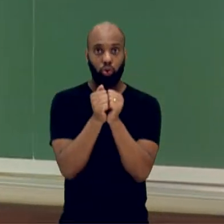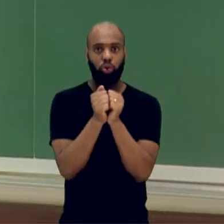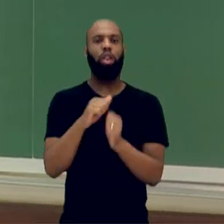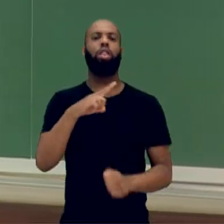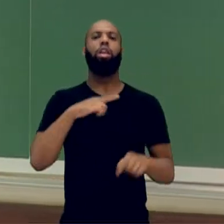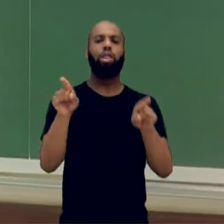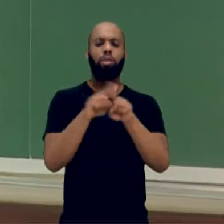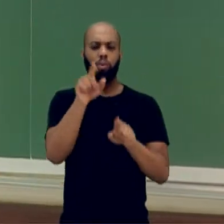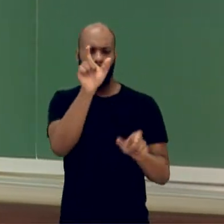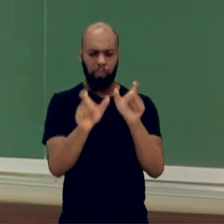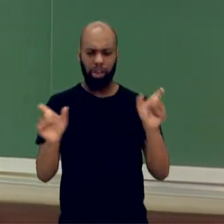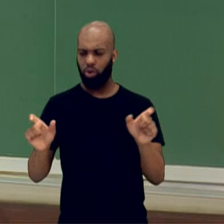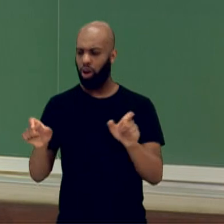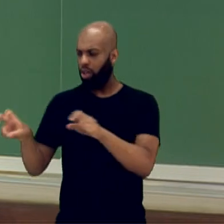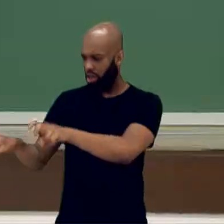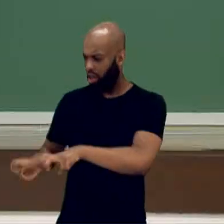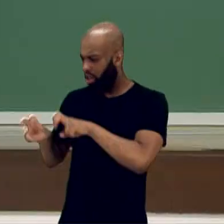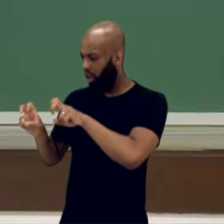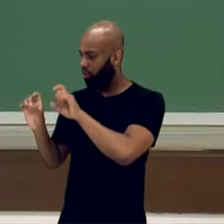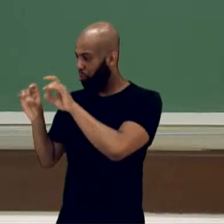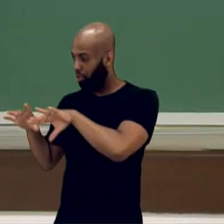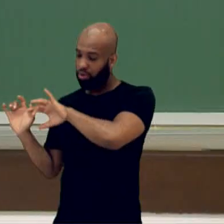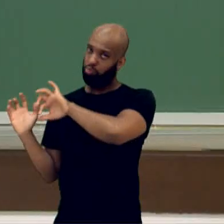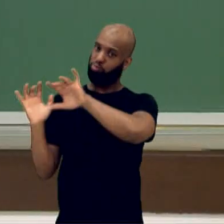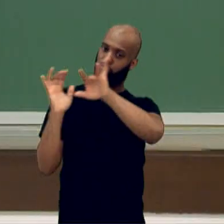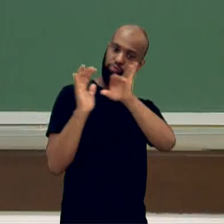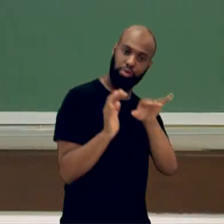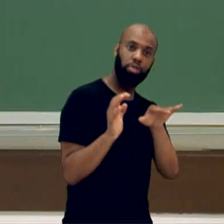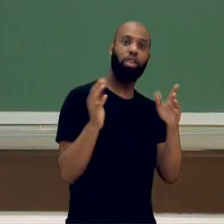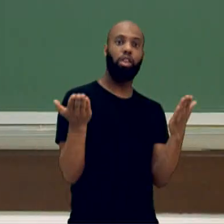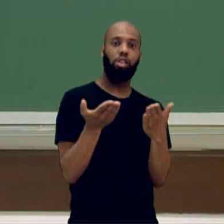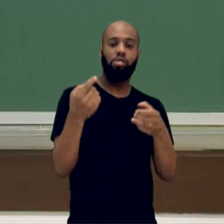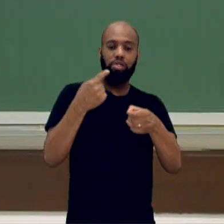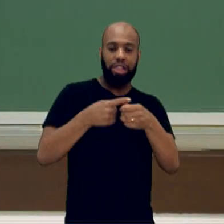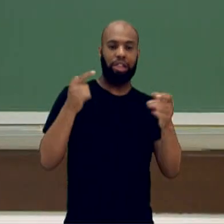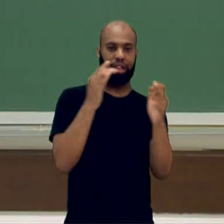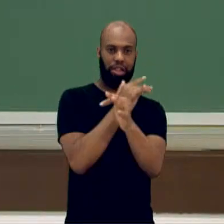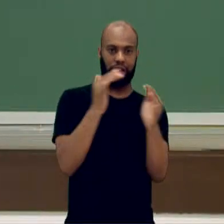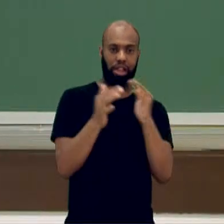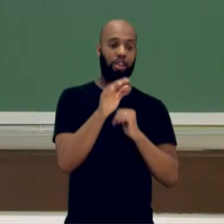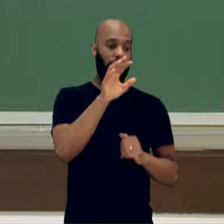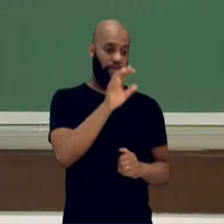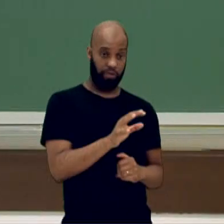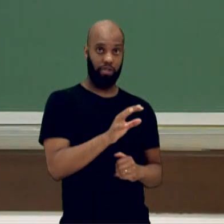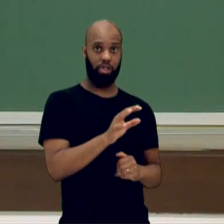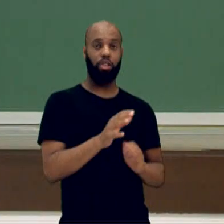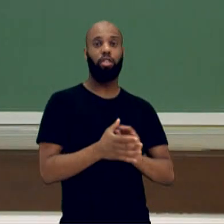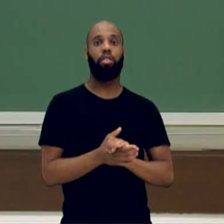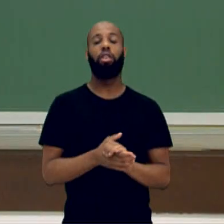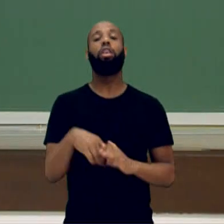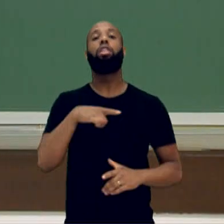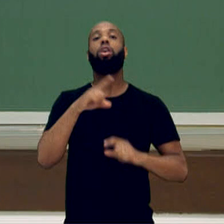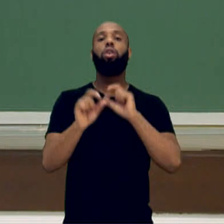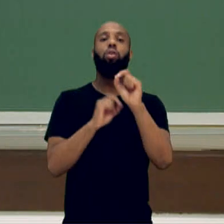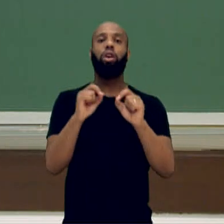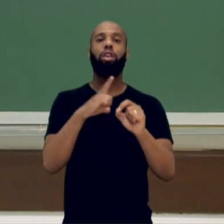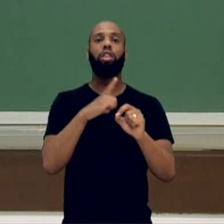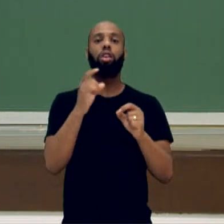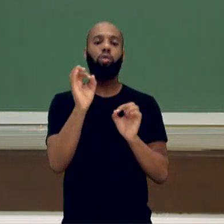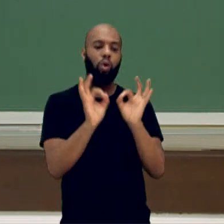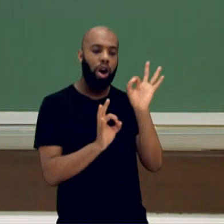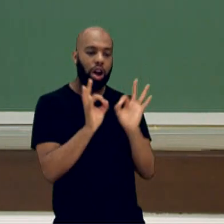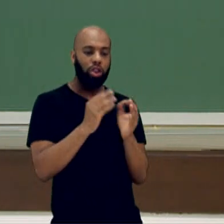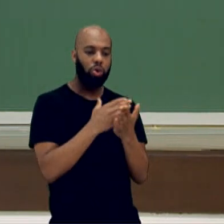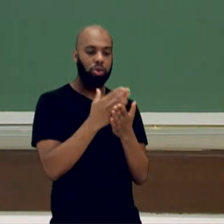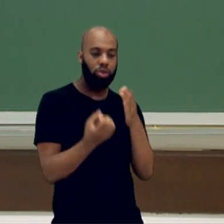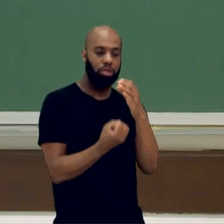tenho pessoas que se deslocaram em grande quantidade, se concentraram em determinadas áreas do mundo, eu vou ter a formação